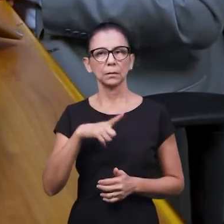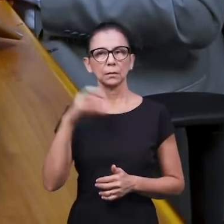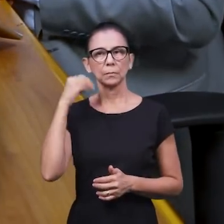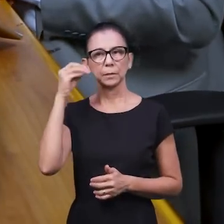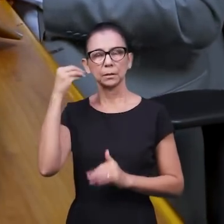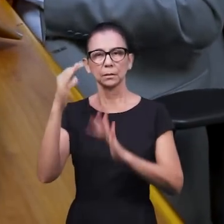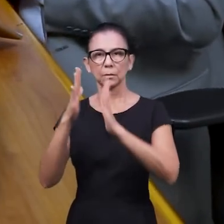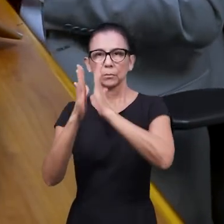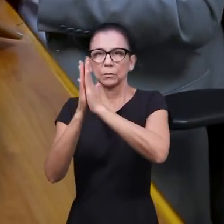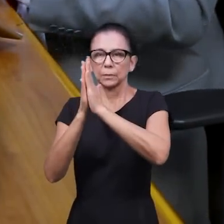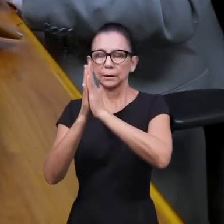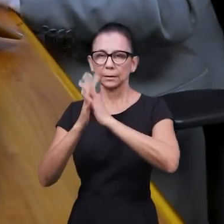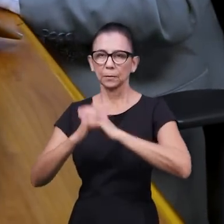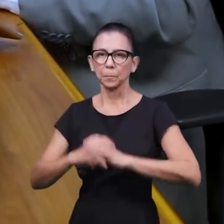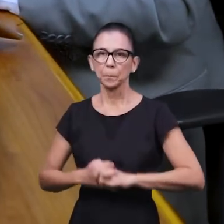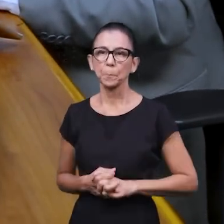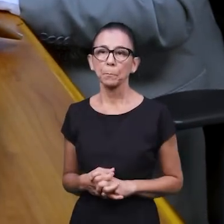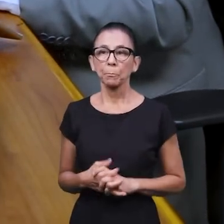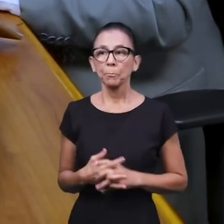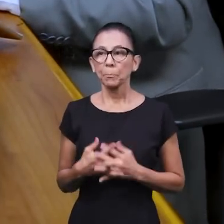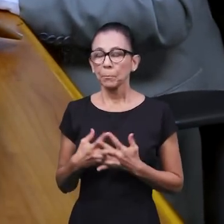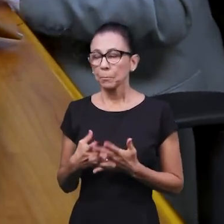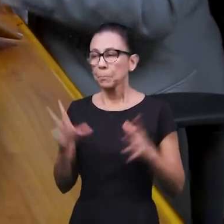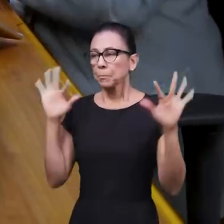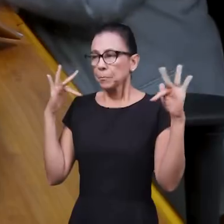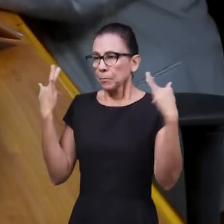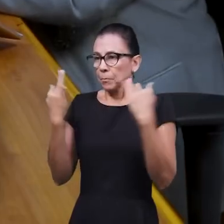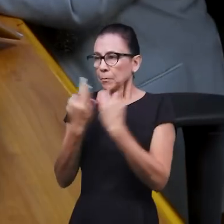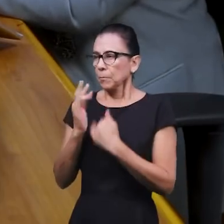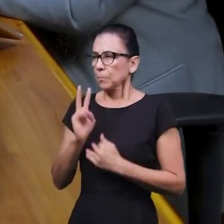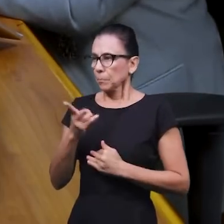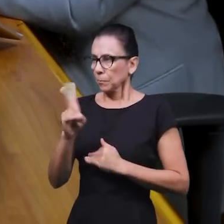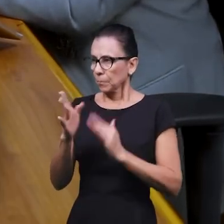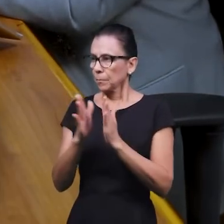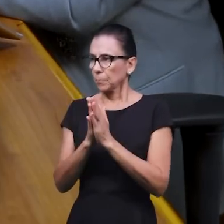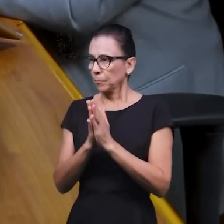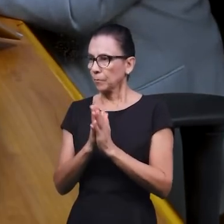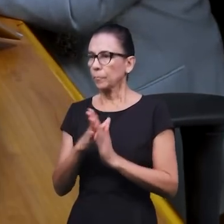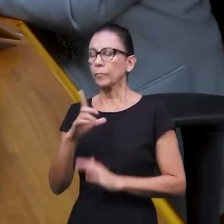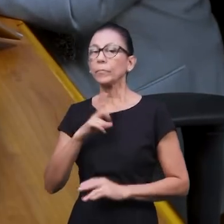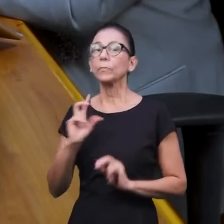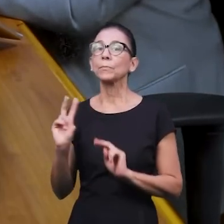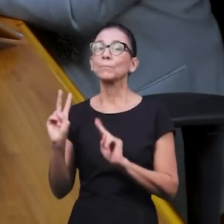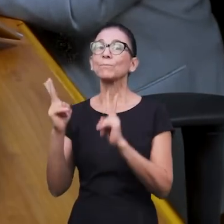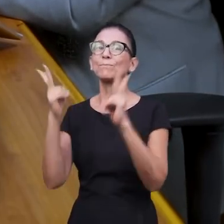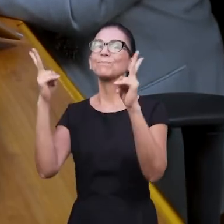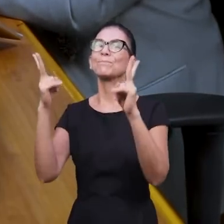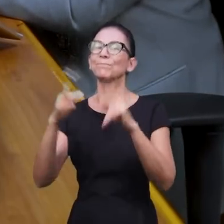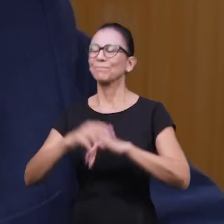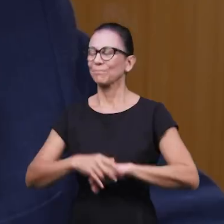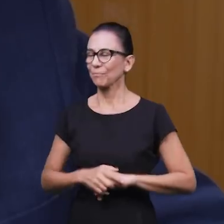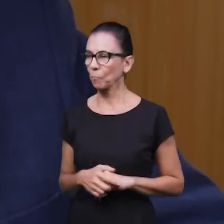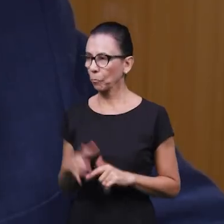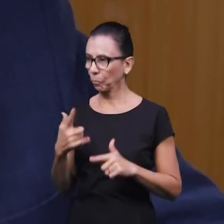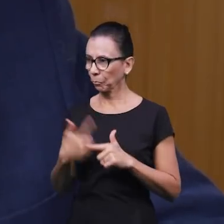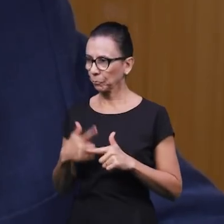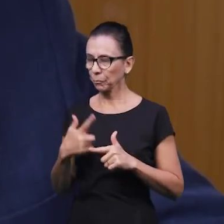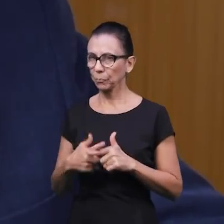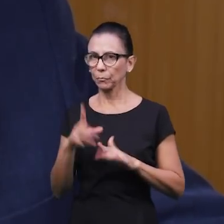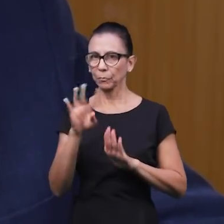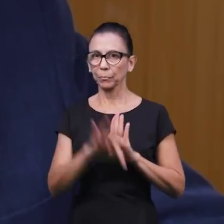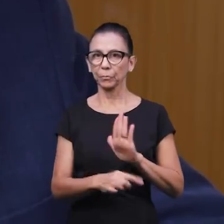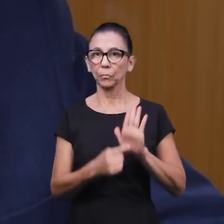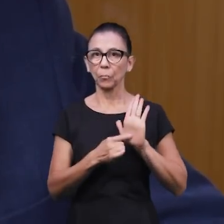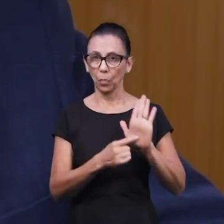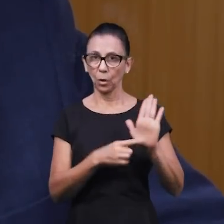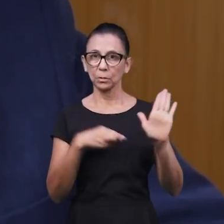oração? Bom, a família que vive na oração é uma família vitoriosa. Por quê? Jesus orientou